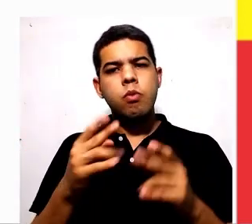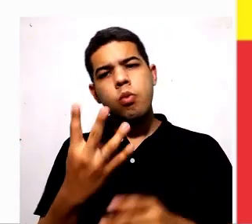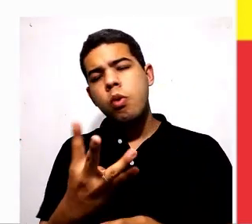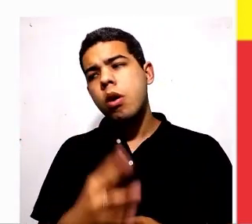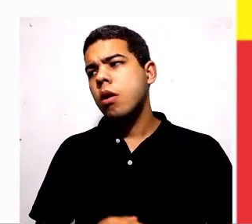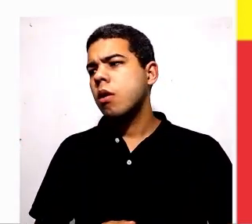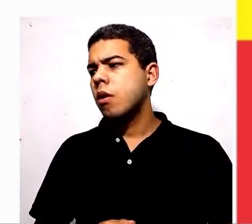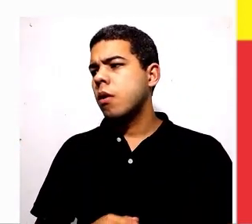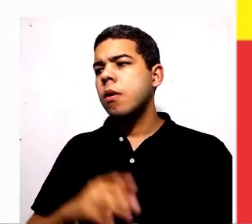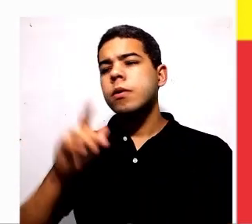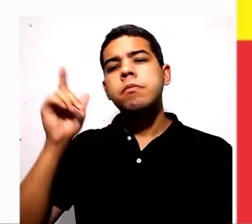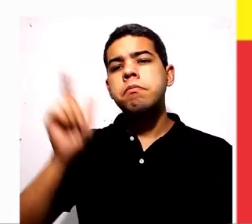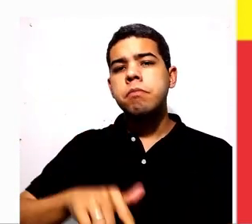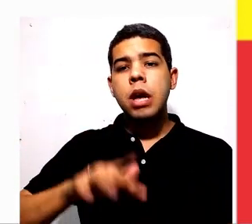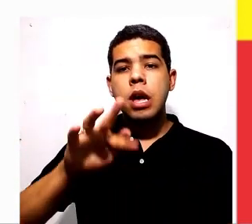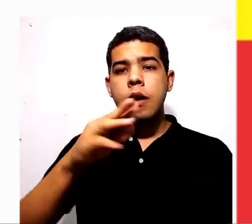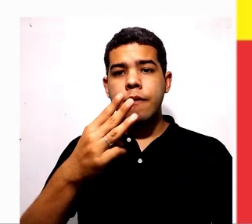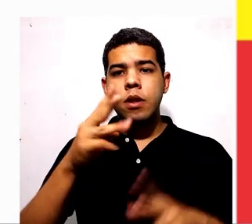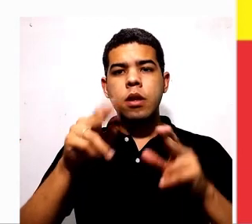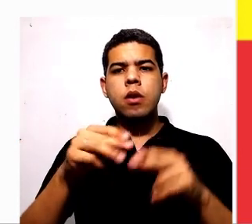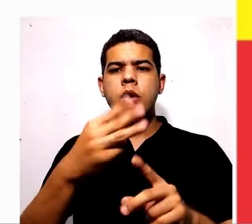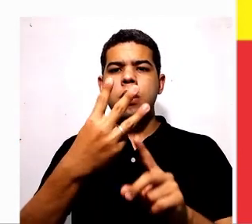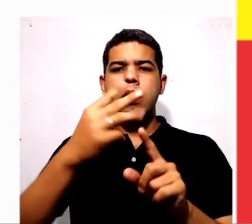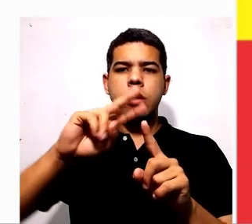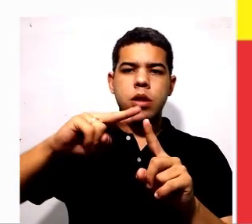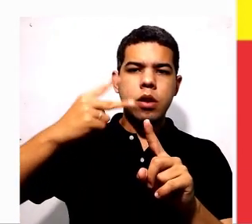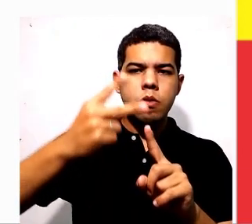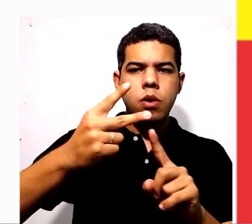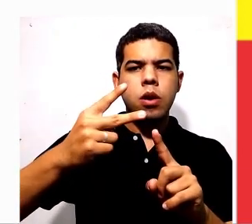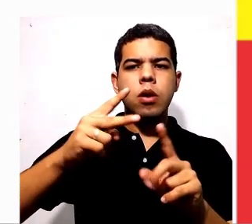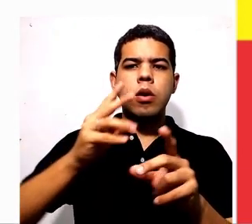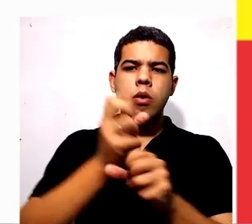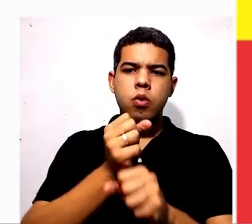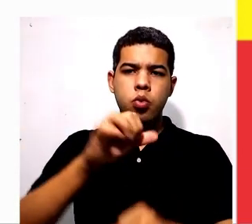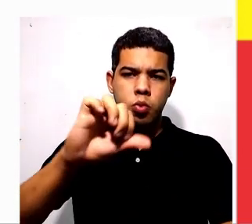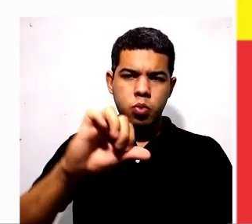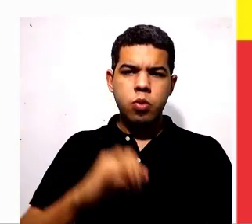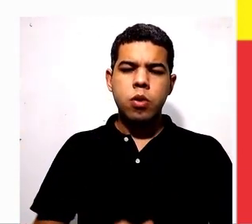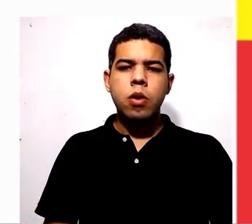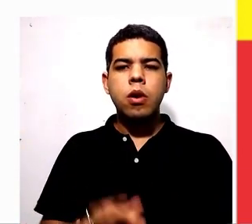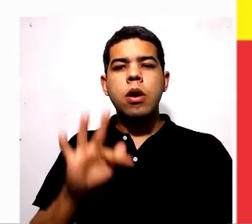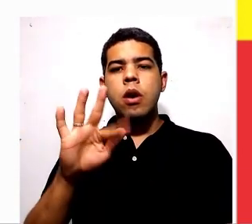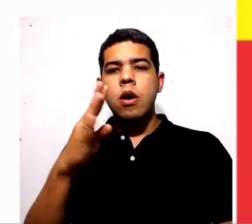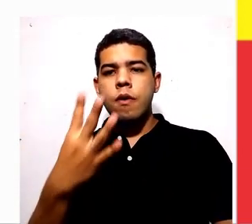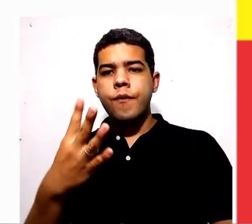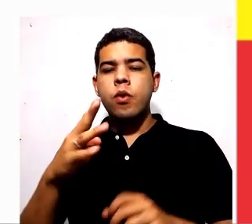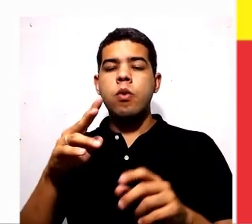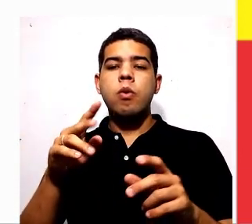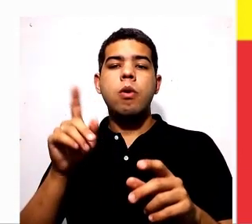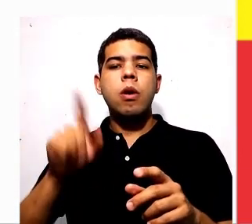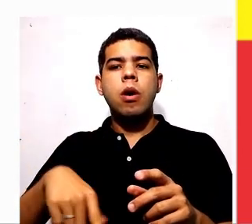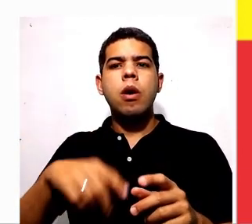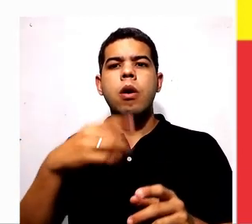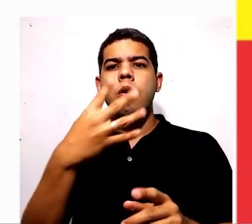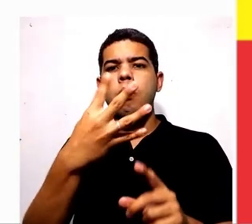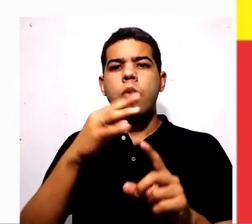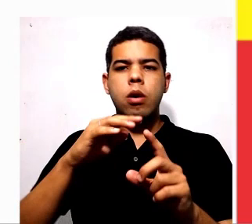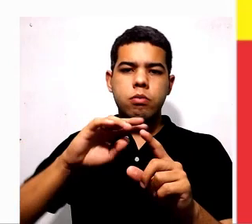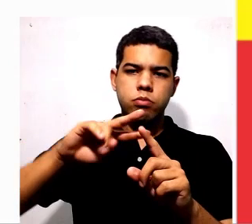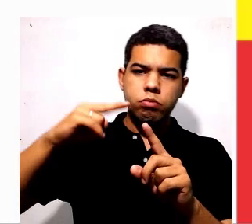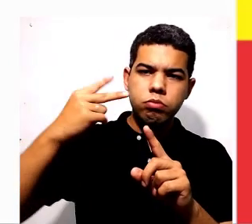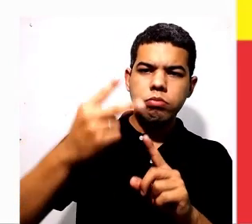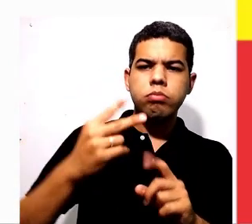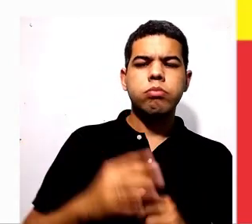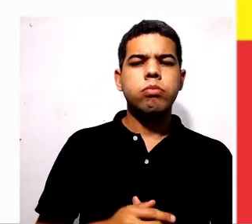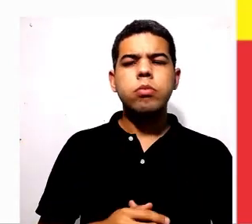F3, 3 ao quadrado, nesse caso vai ser 9, né? F4, 4 ao quadrado. E Fn, veja aqui,